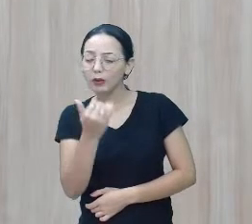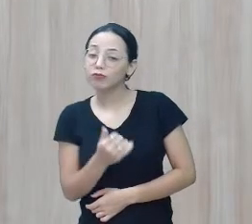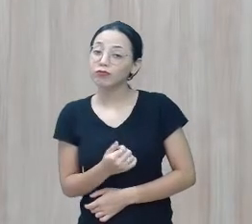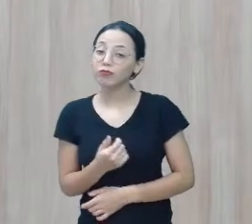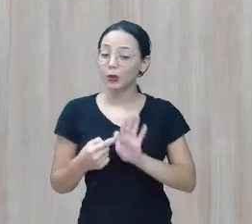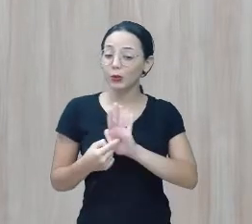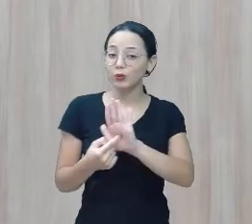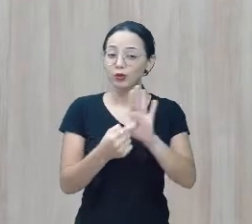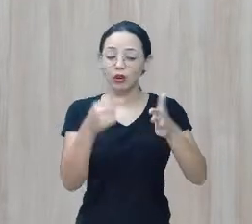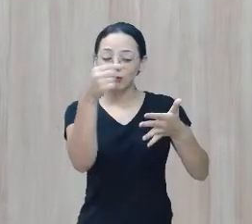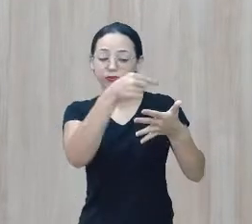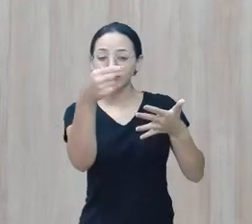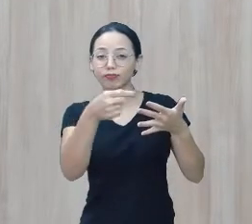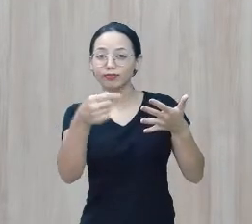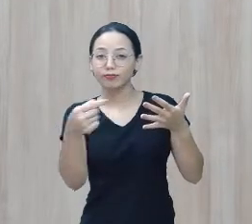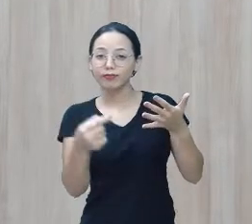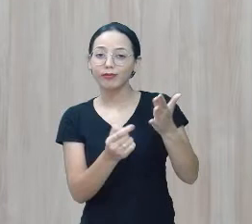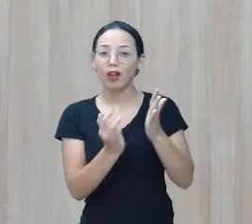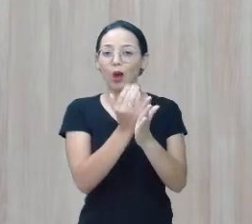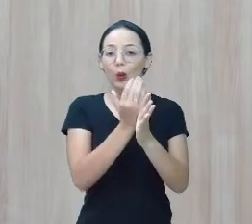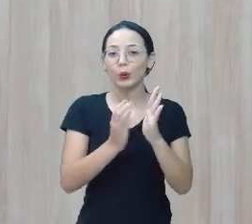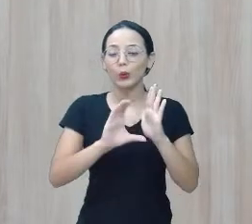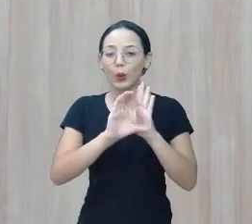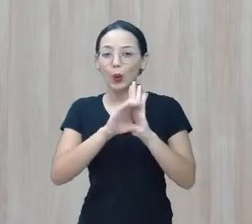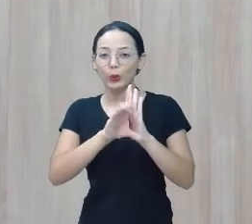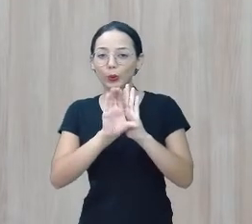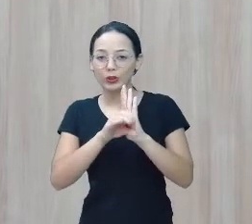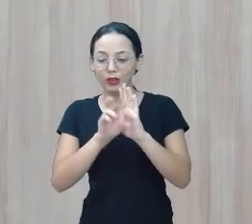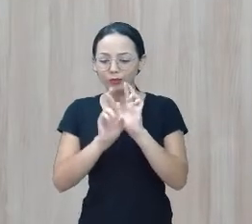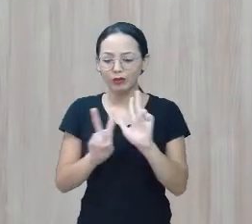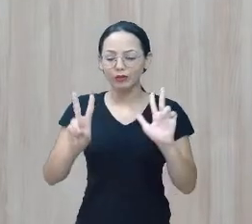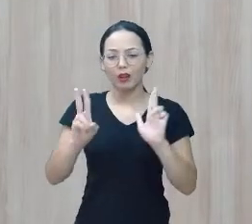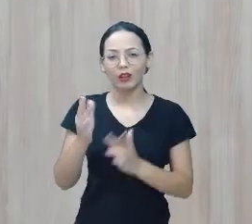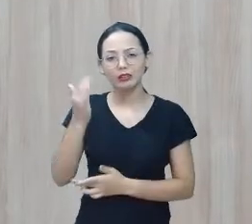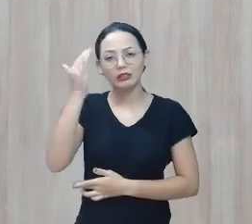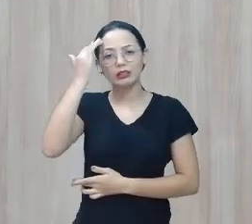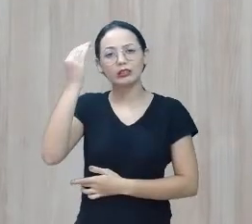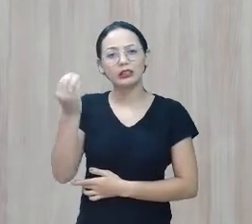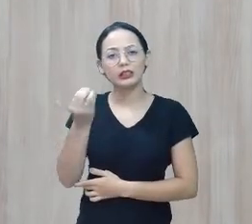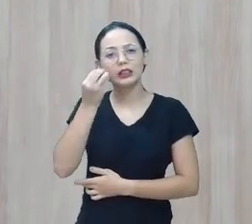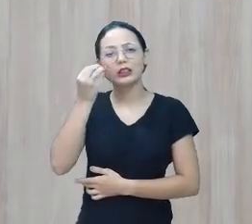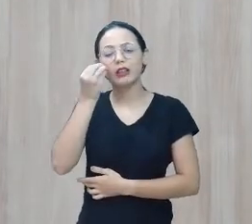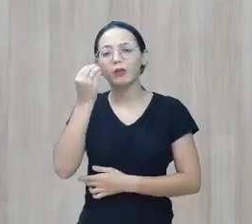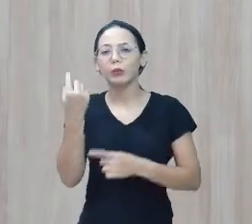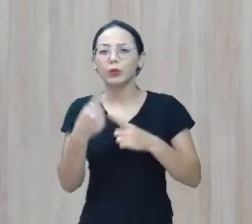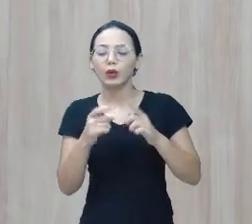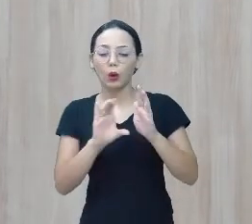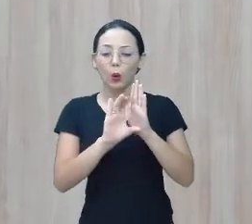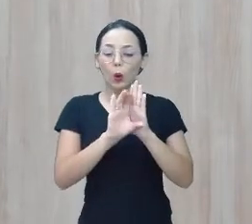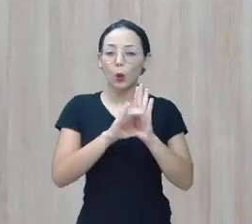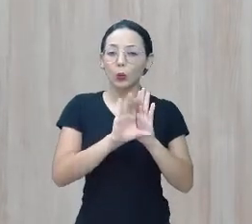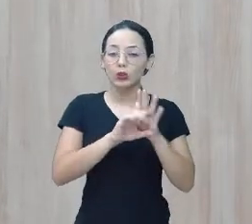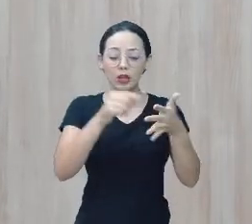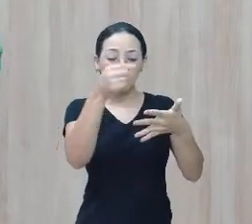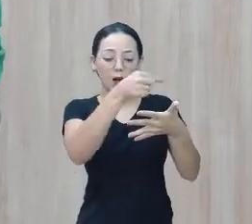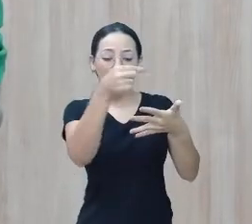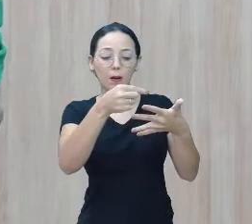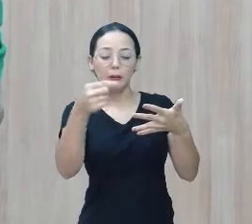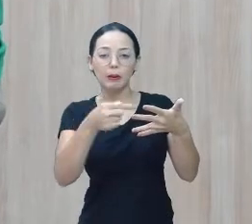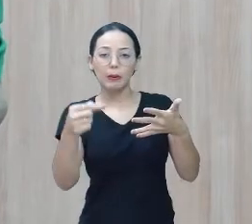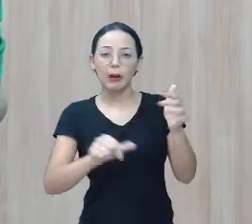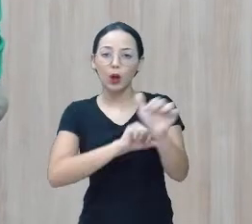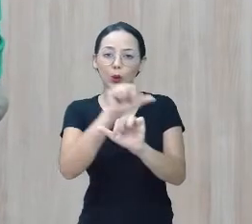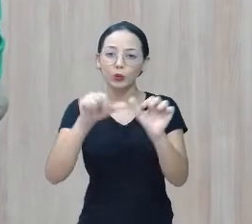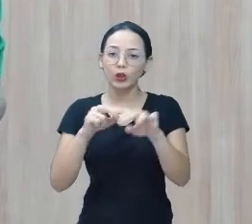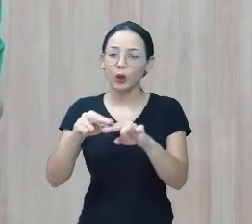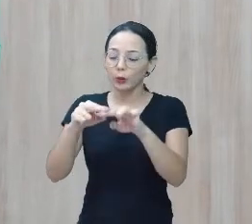né? Algumas definições diferentes para a gente tentar entender, porque os conceitos eles vão mudando no decorrer